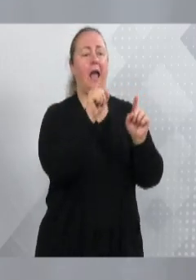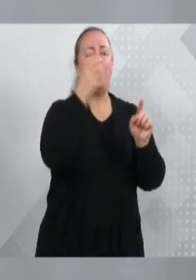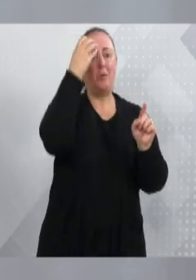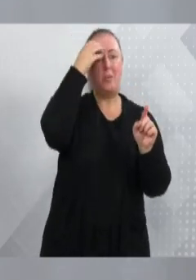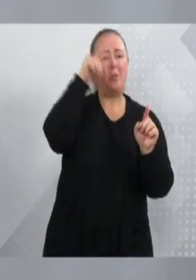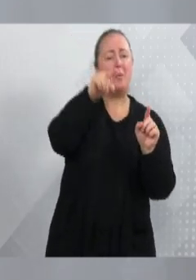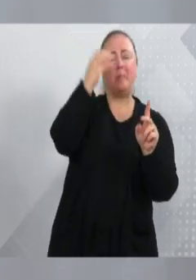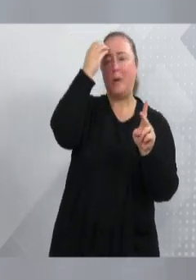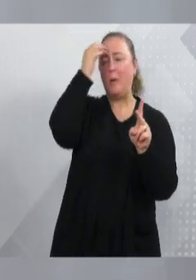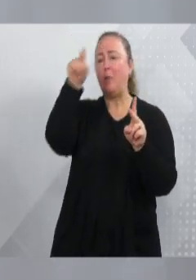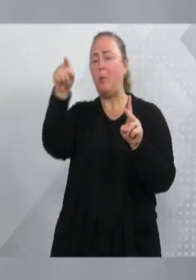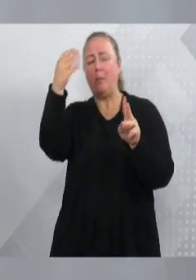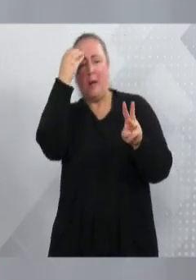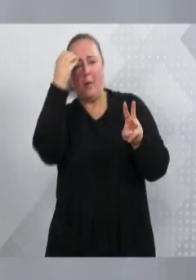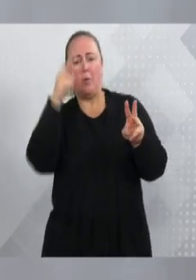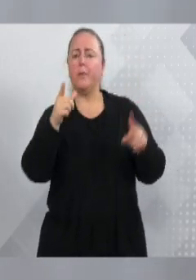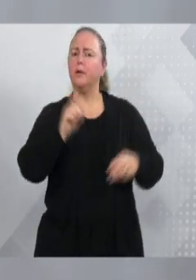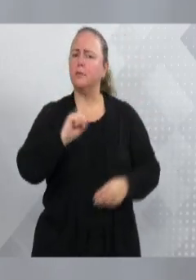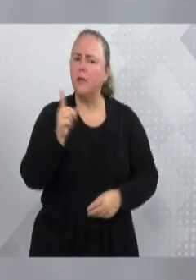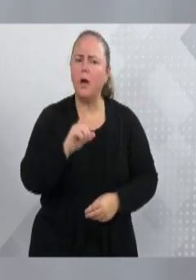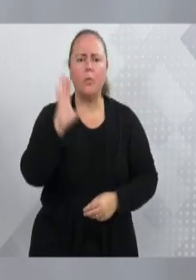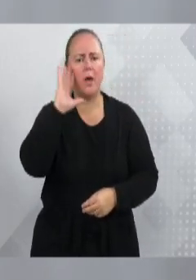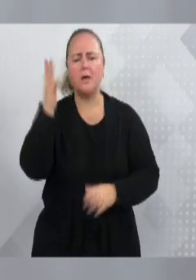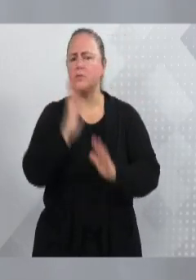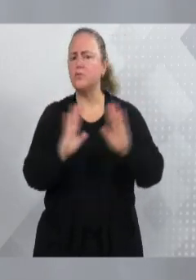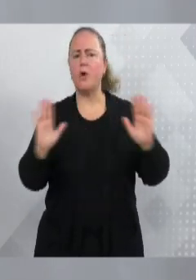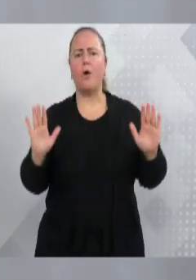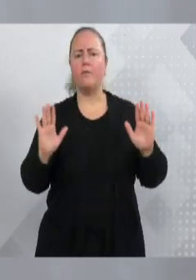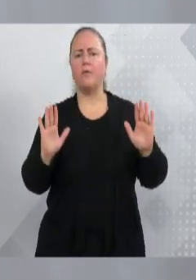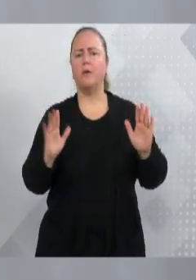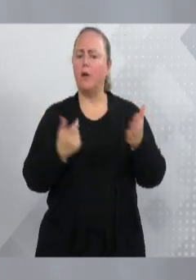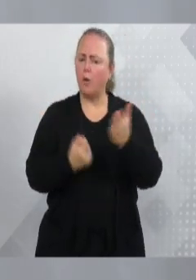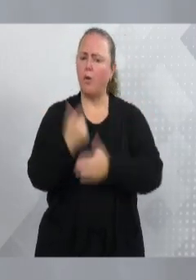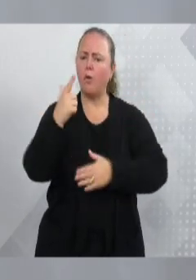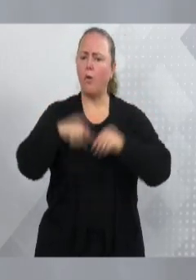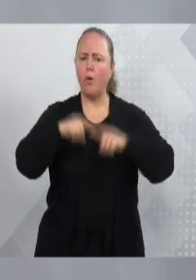Aquilo é resolver a situação e ir lá comprar o material ele não deixar faltar material básico nas nossas escolas obrigado